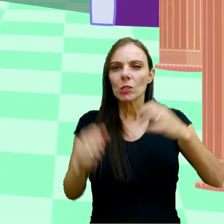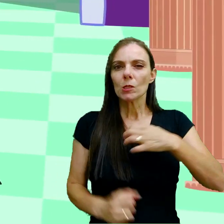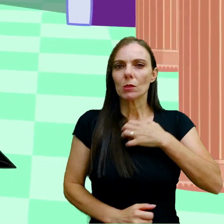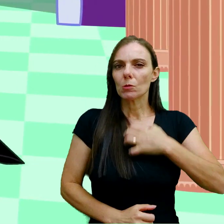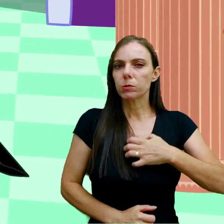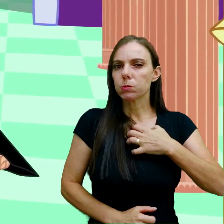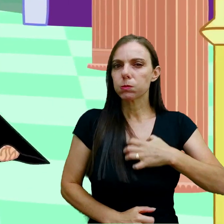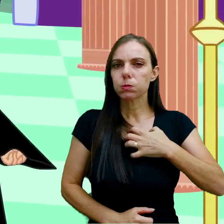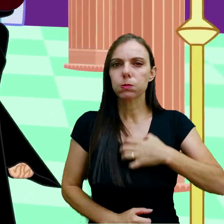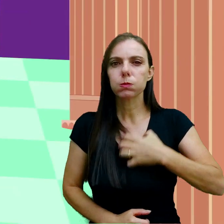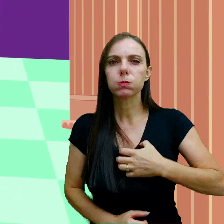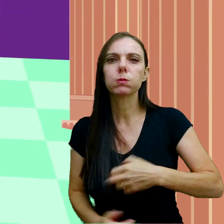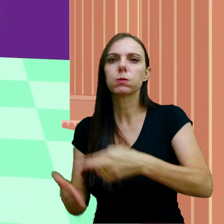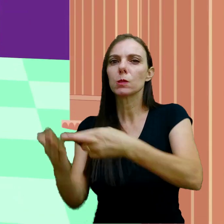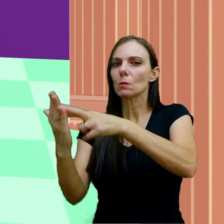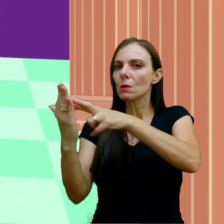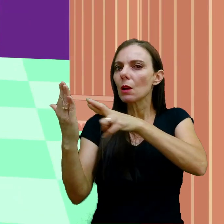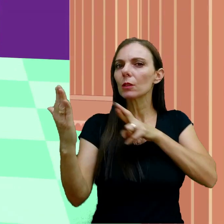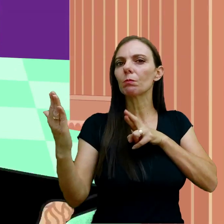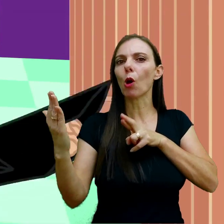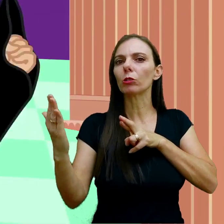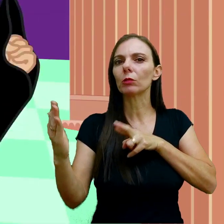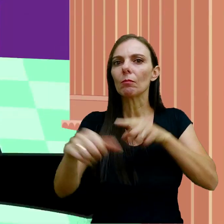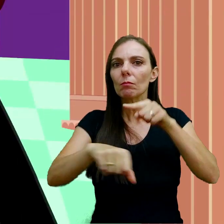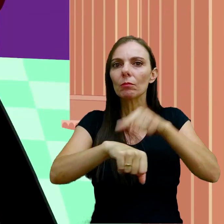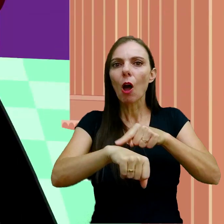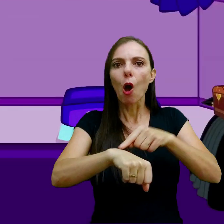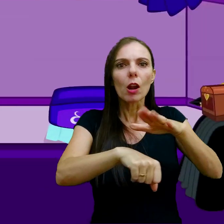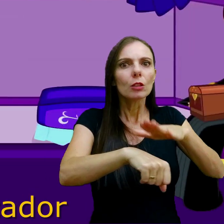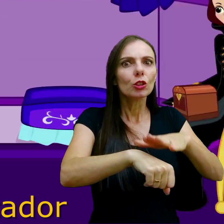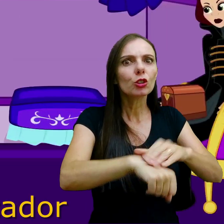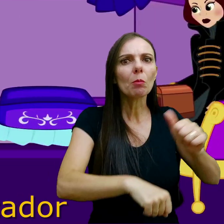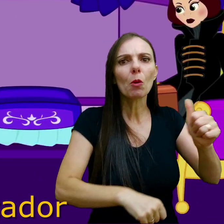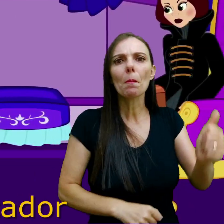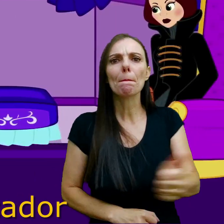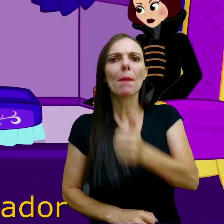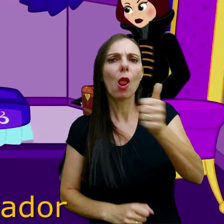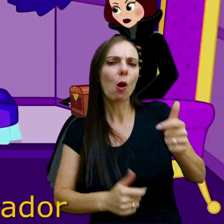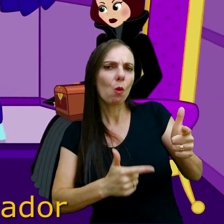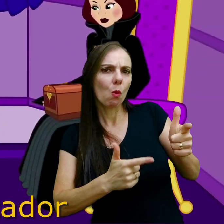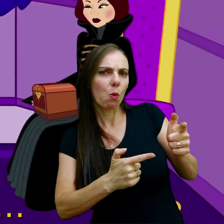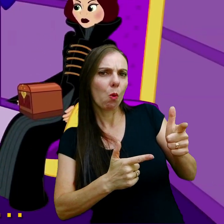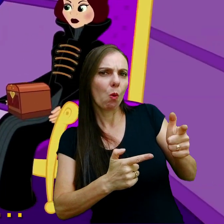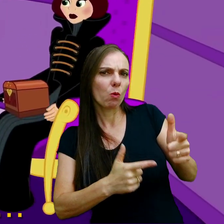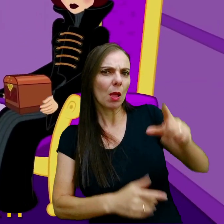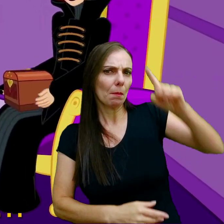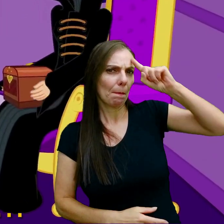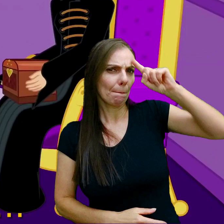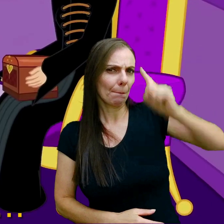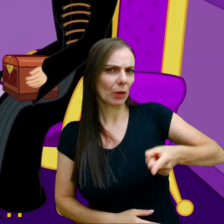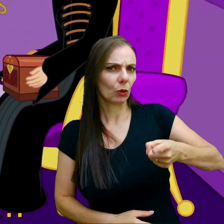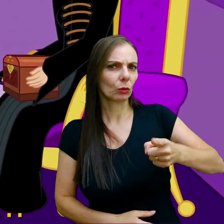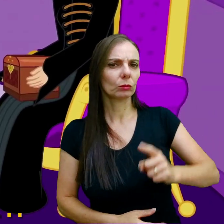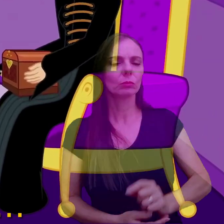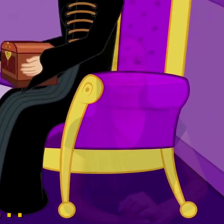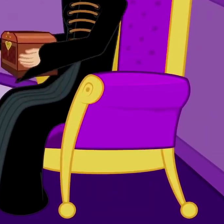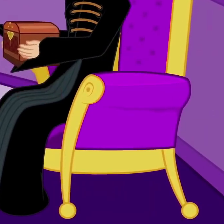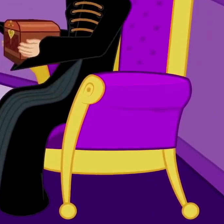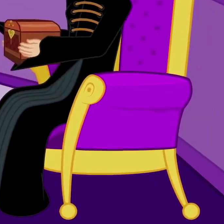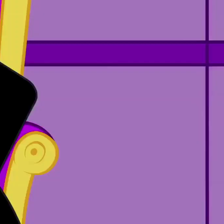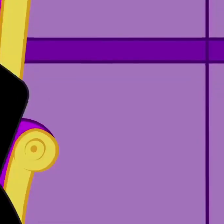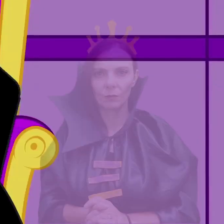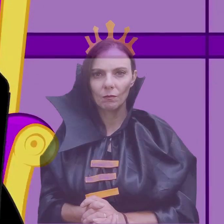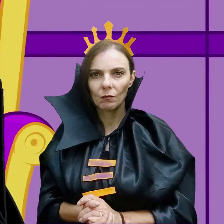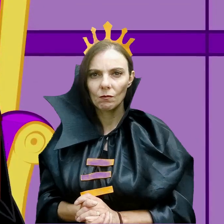ficou furiosa quando ouviu a resposta do espelho mágico. Ela imediatamente chamou seu melhor caçador e deu uma terrível